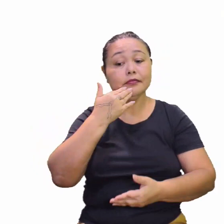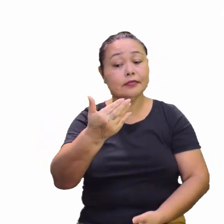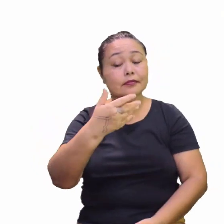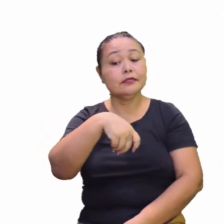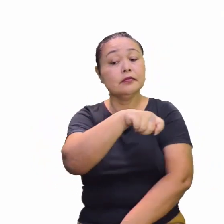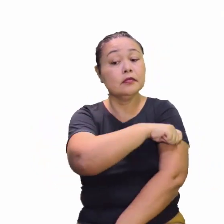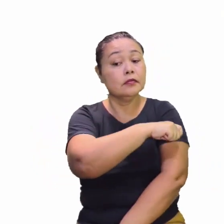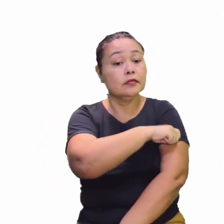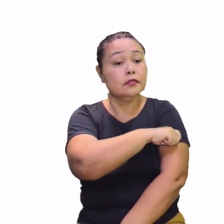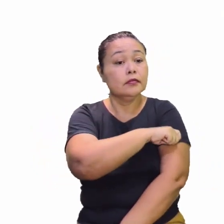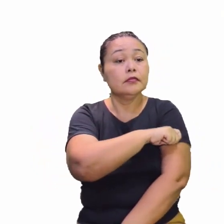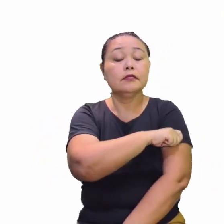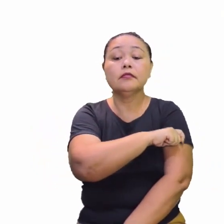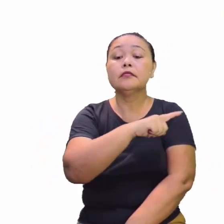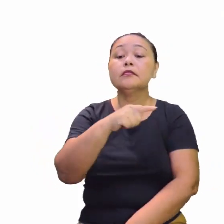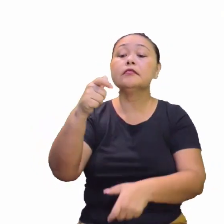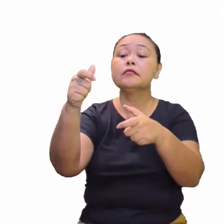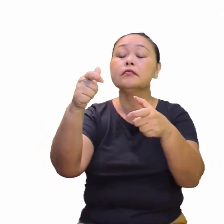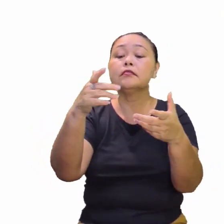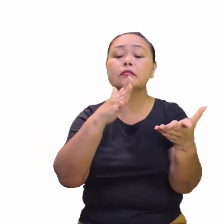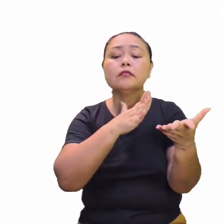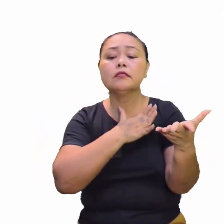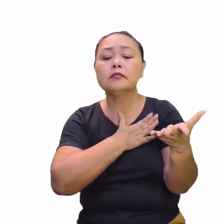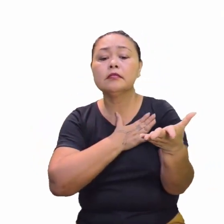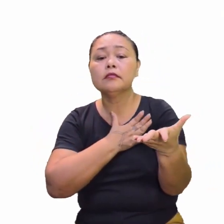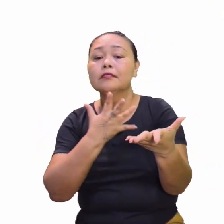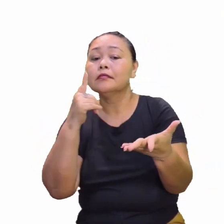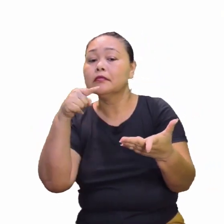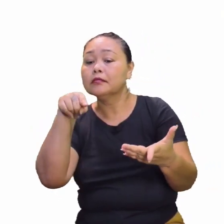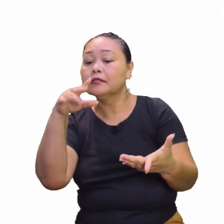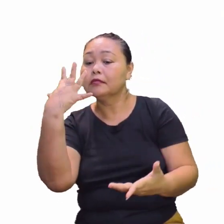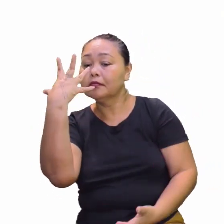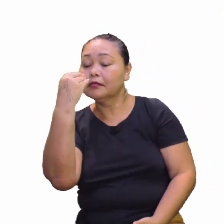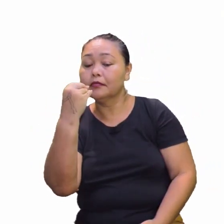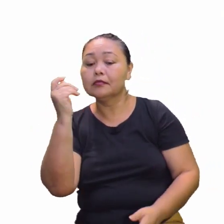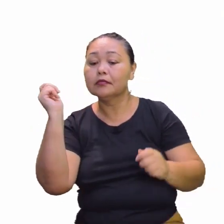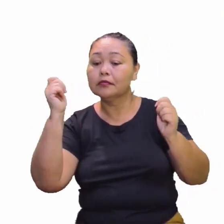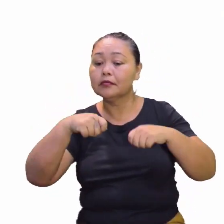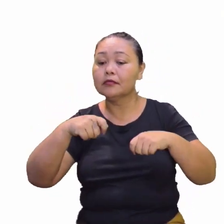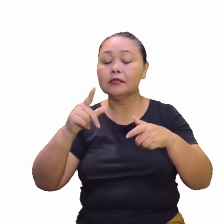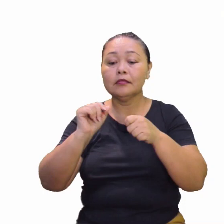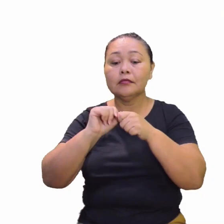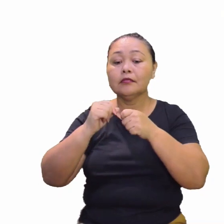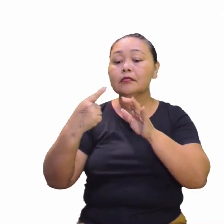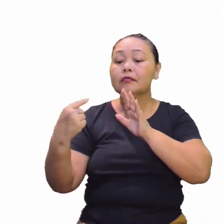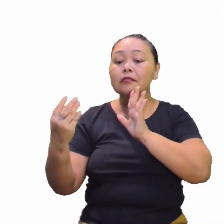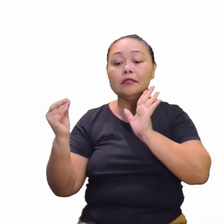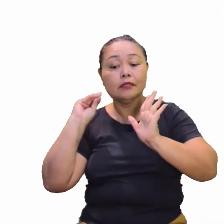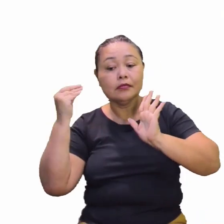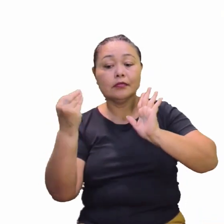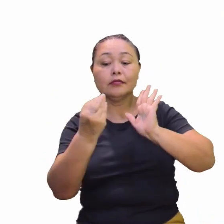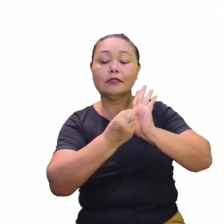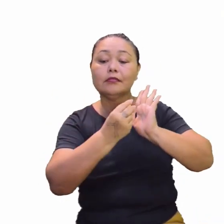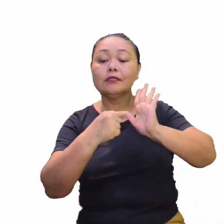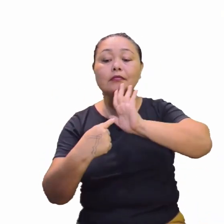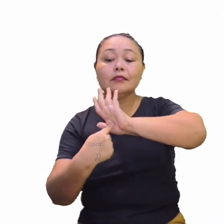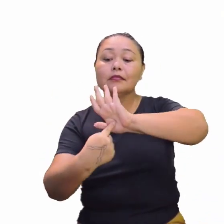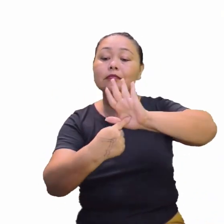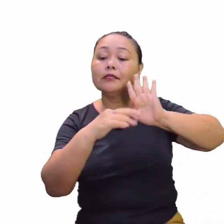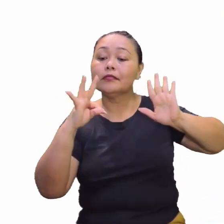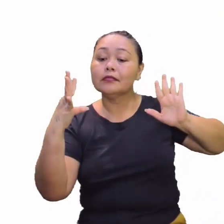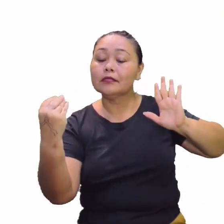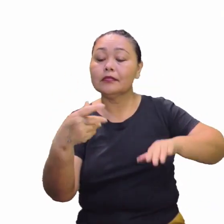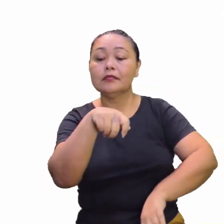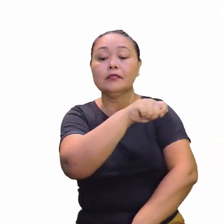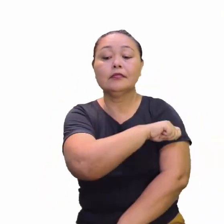nós pedimos para o aluno, os lugares que eles gostaram, que eles acham bonito, que a gente poderia colocar e mostrar para todos os alunos